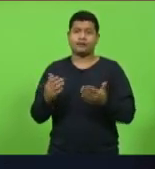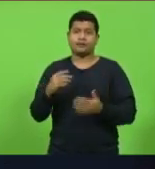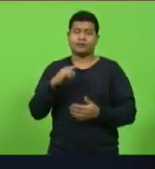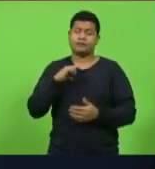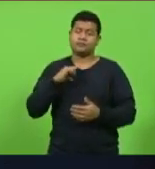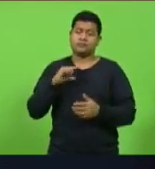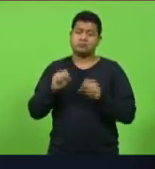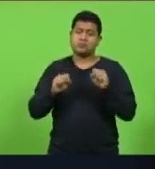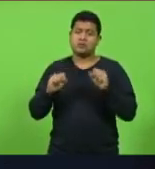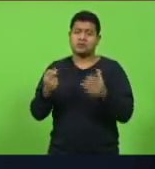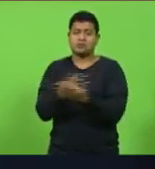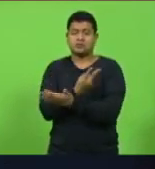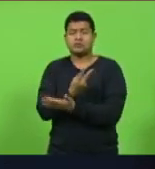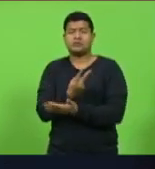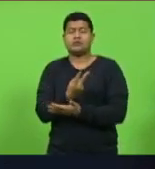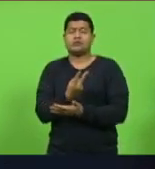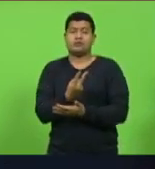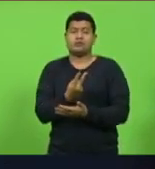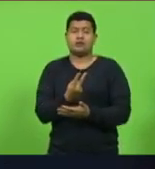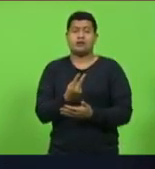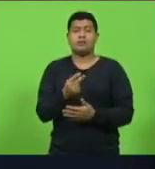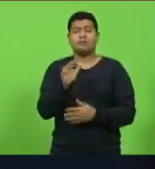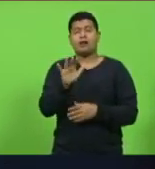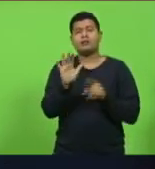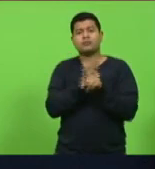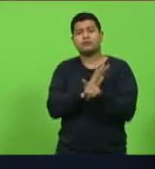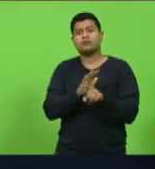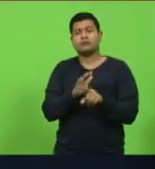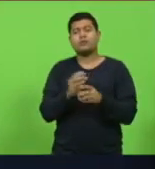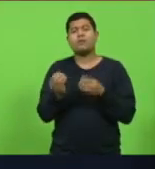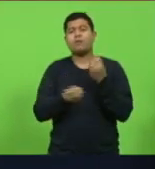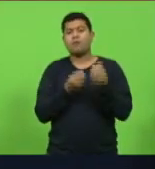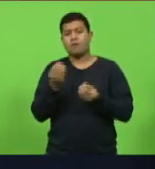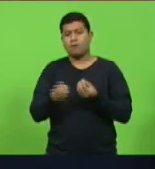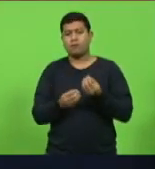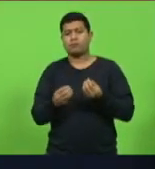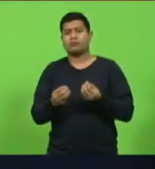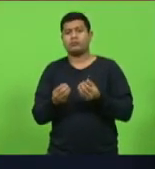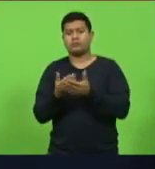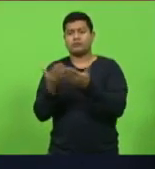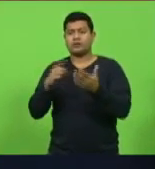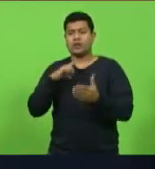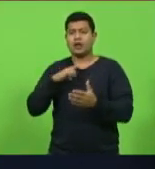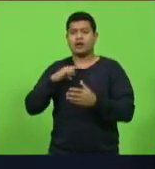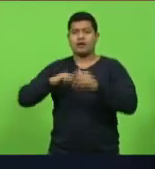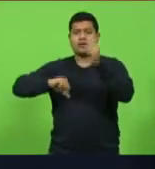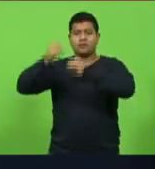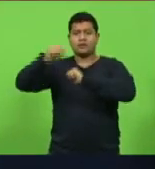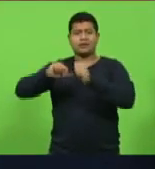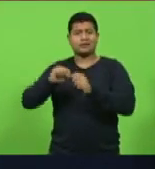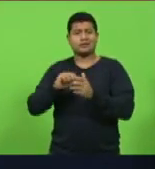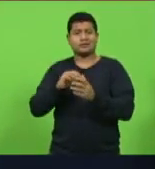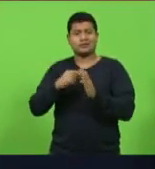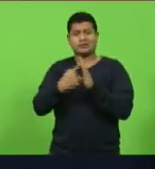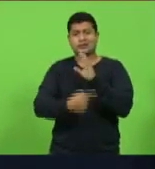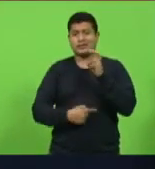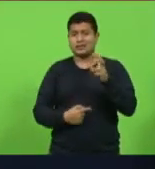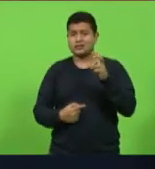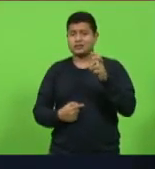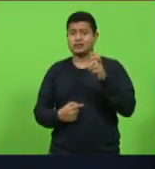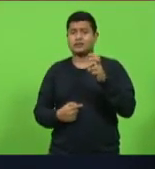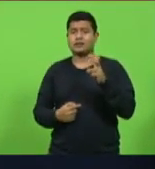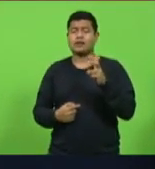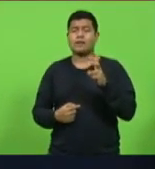equívocos todavia questiono como relevar a criteriosa avaliação das cinco respeitar 25